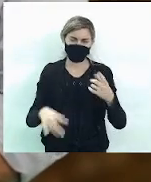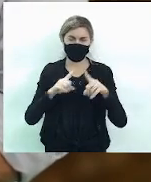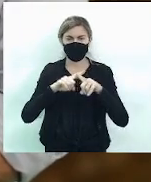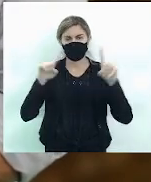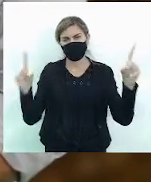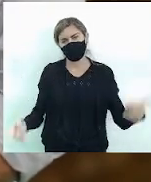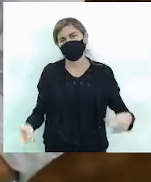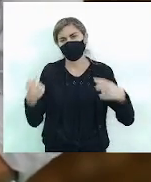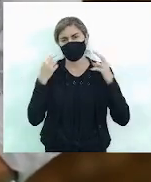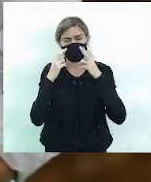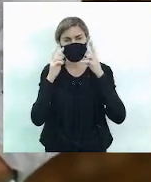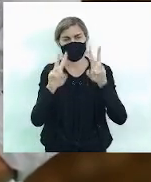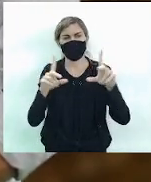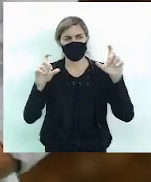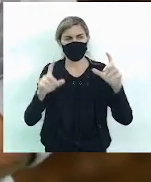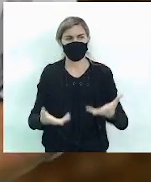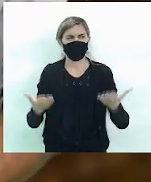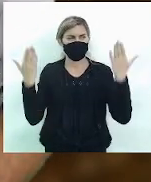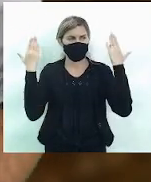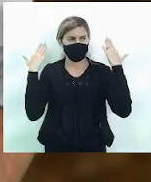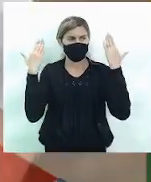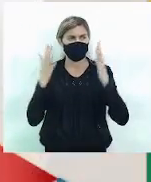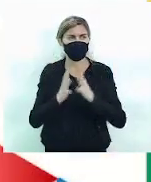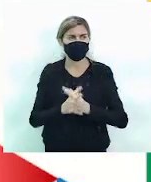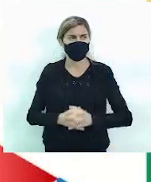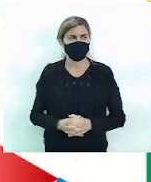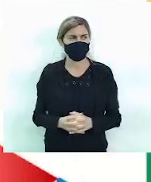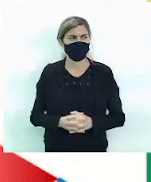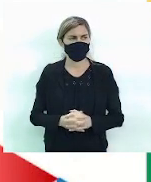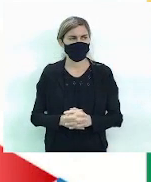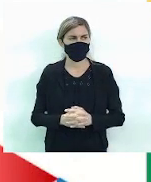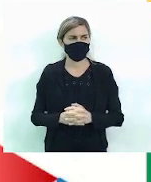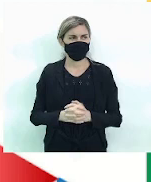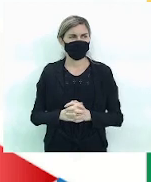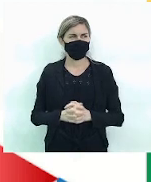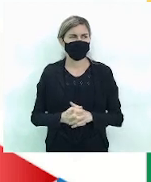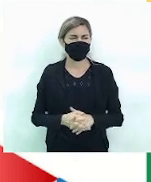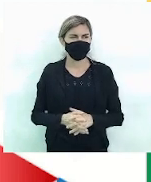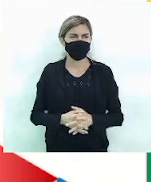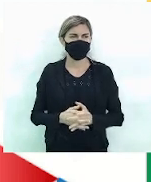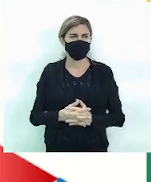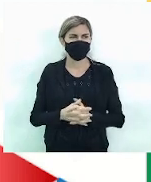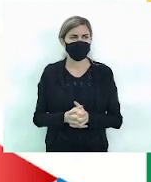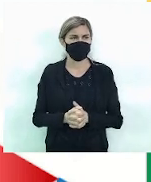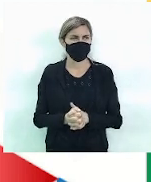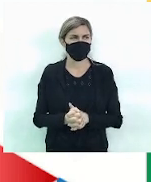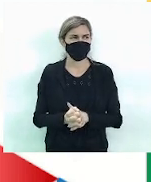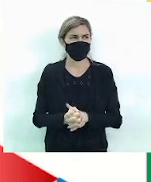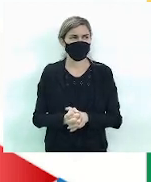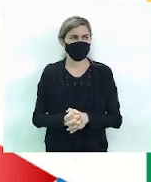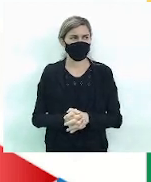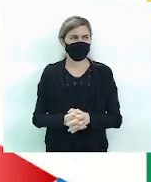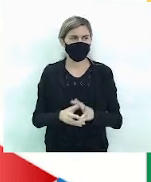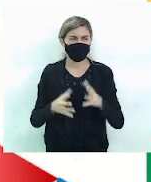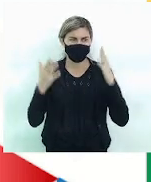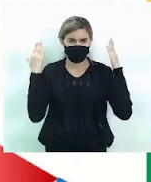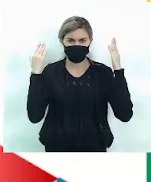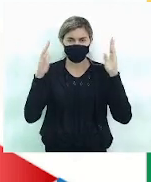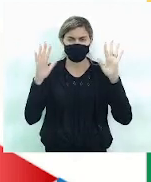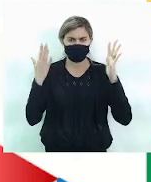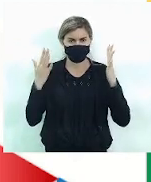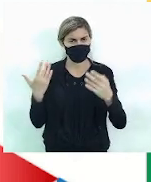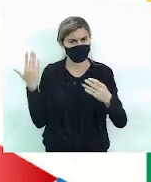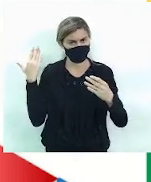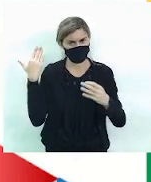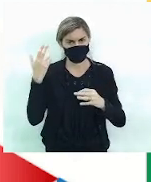Mas vamos ver uma foto dele antes. Na tela? Exatamente. Esse é o nosso homenageado. Esse é o nosso homenageado, né, da